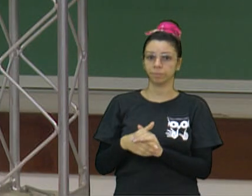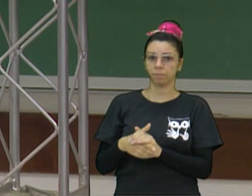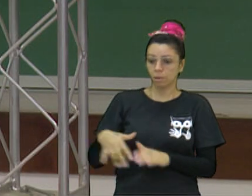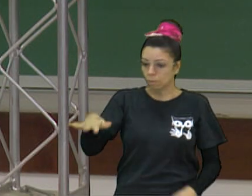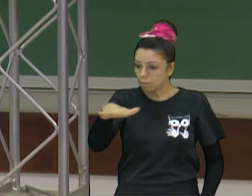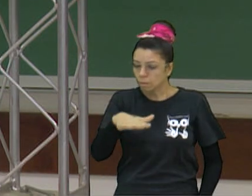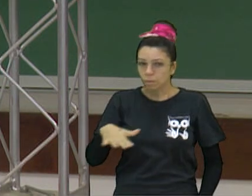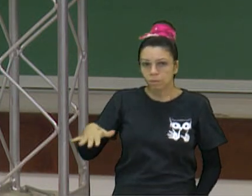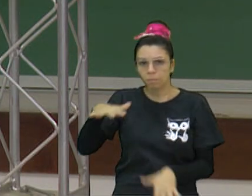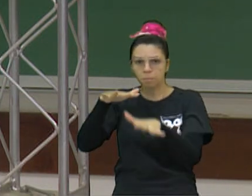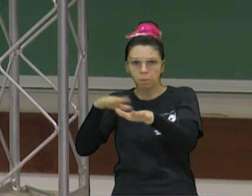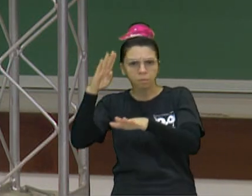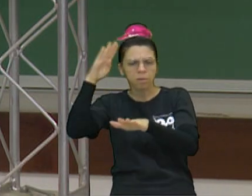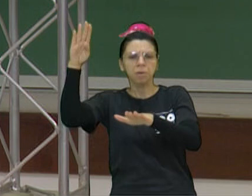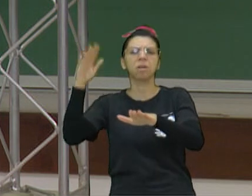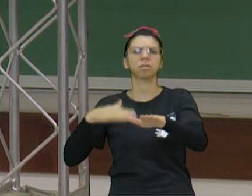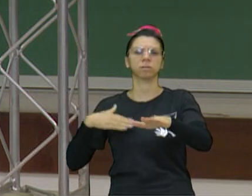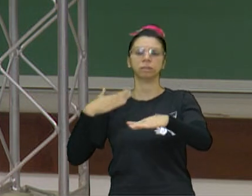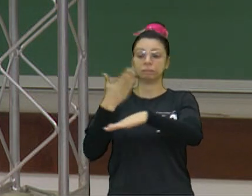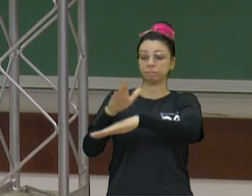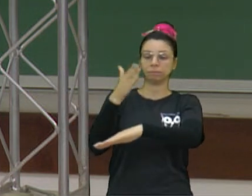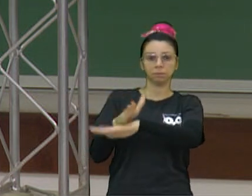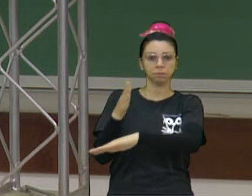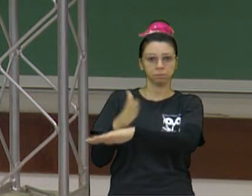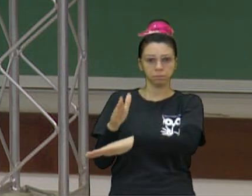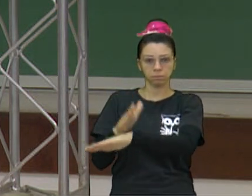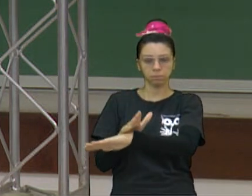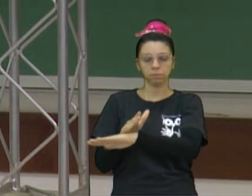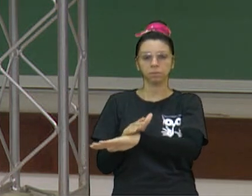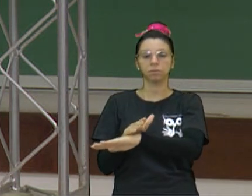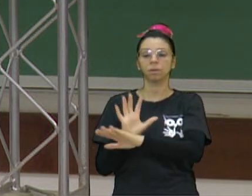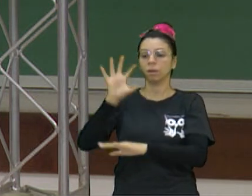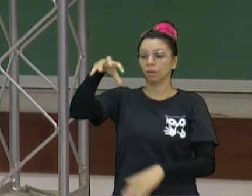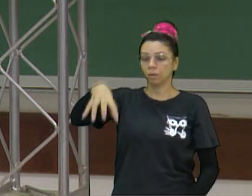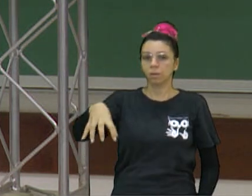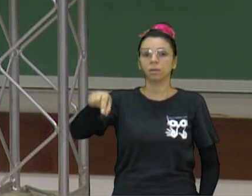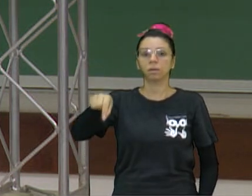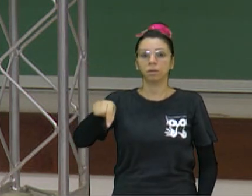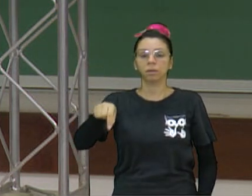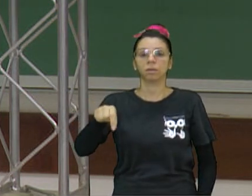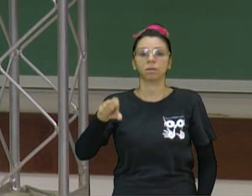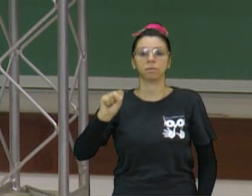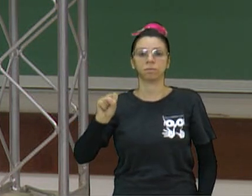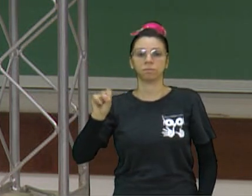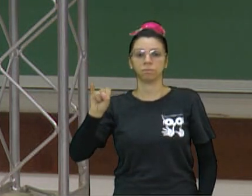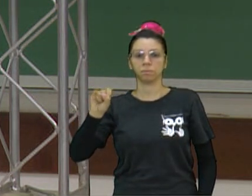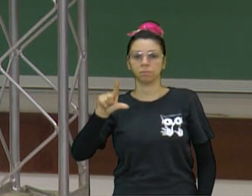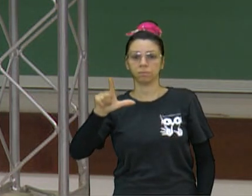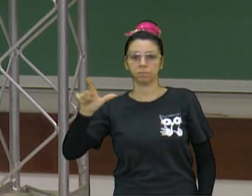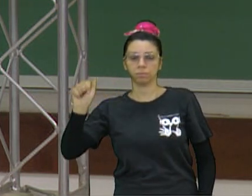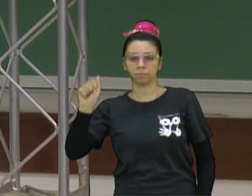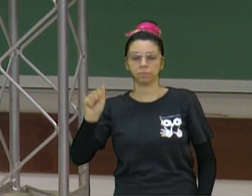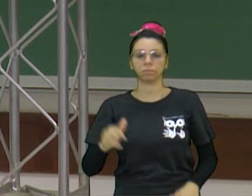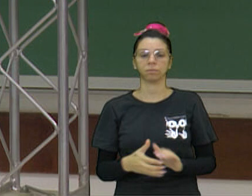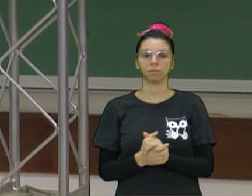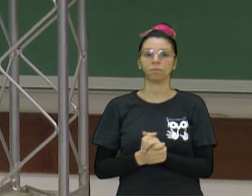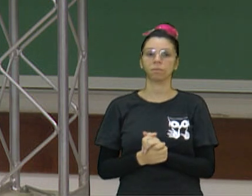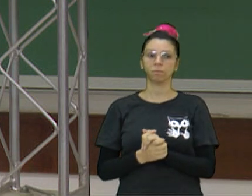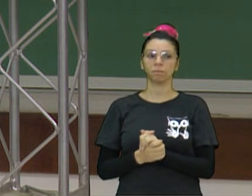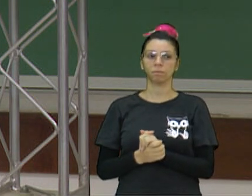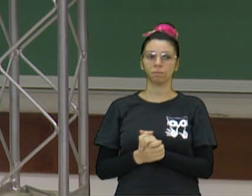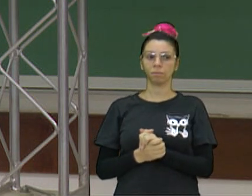esses guerreiros que pertenciam ao reino Silla. Eles praticavam uma variação de arte marcial que era chamada